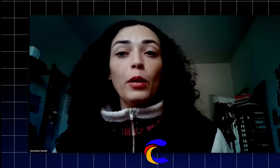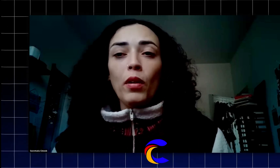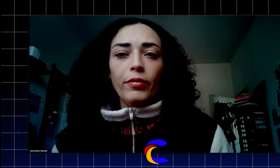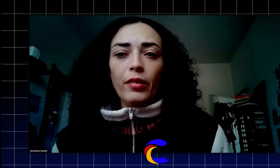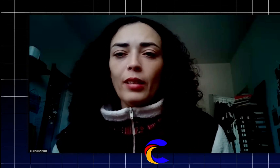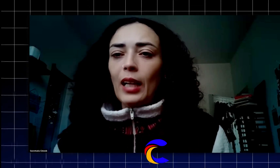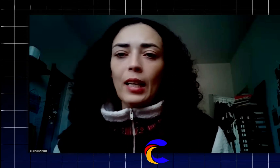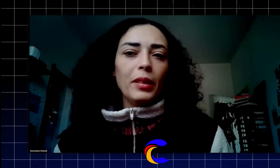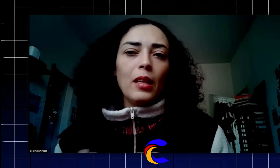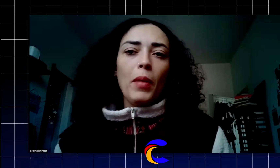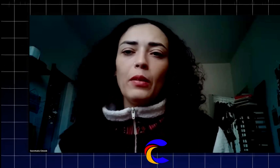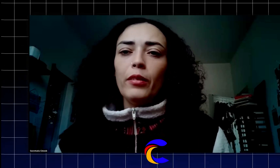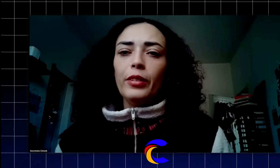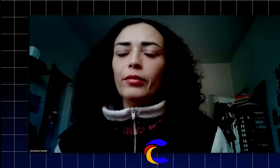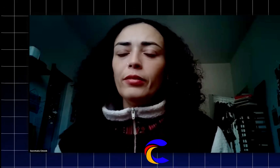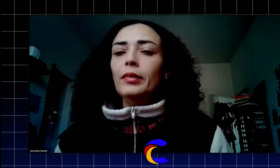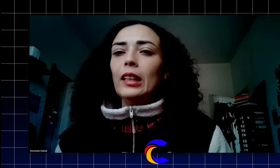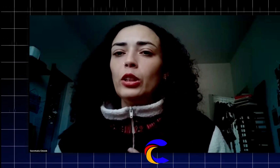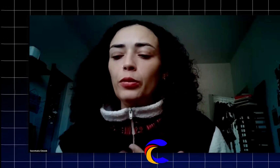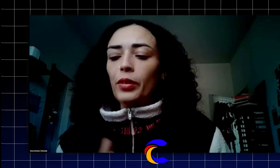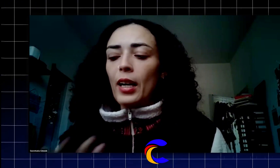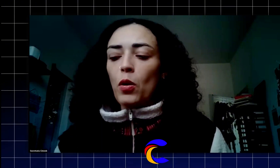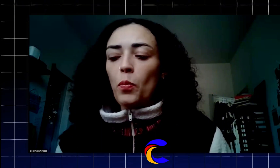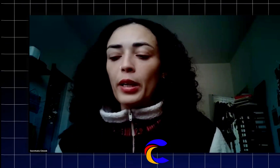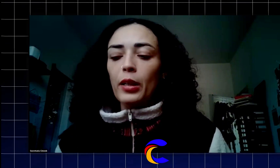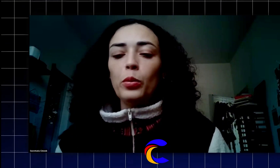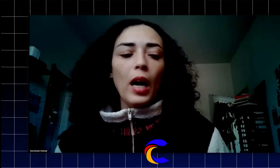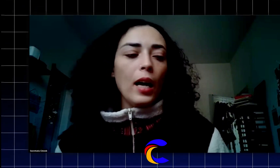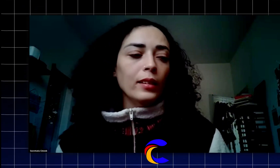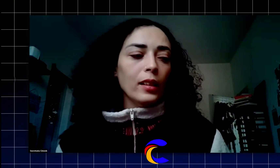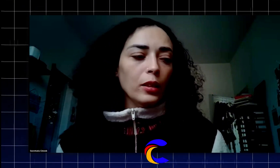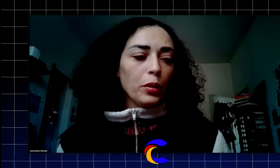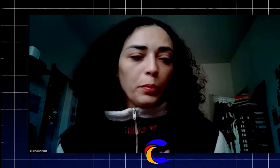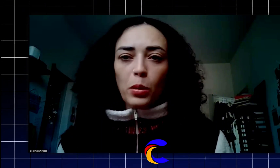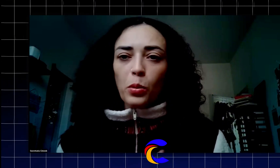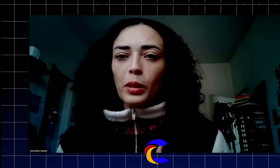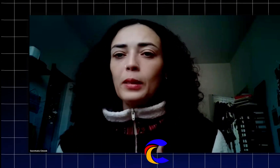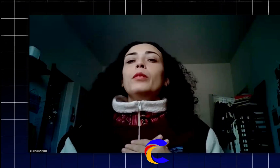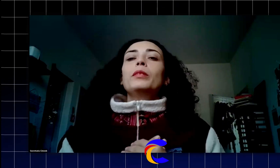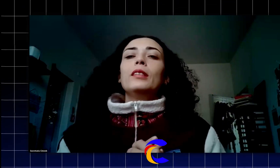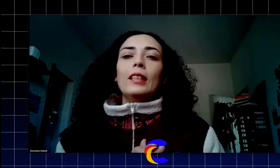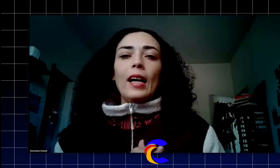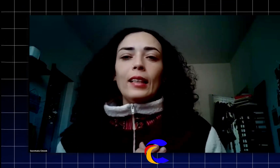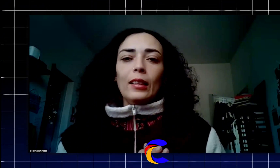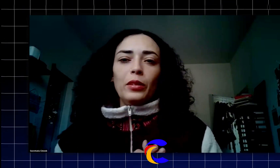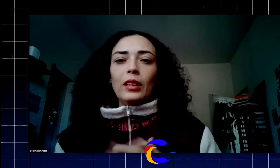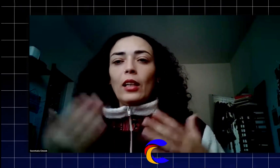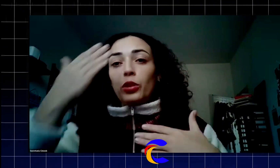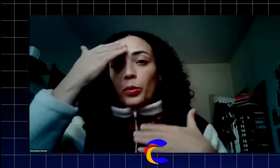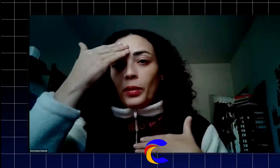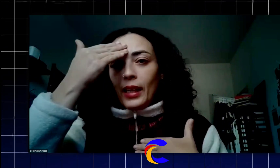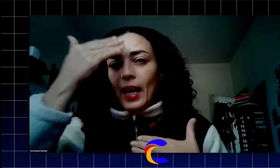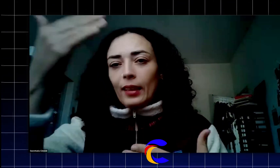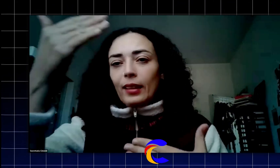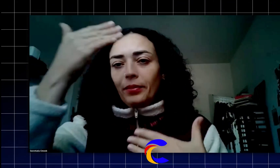acompanhando uma língua viva. A Libras é uma língua viva e a gente vai acompanhando as transformações. E vamos ensinar aqui o